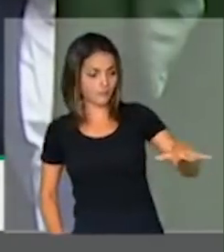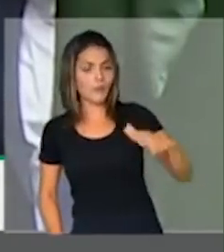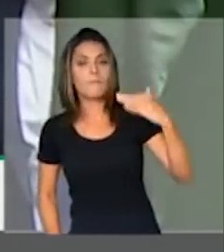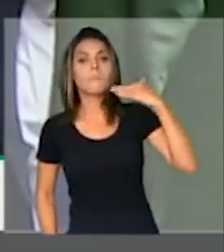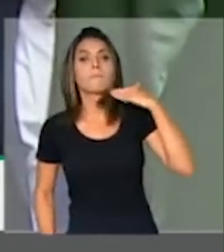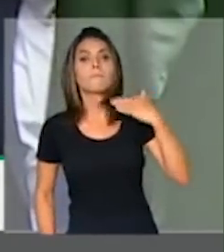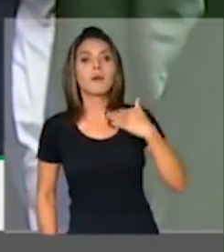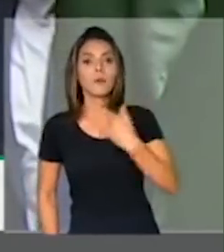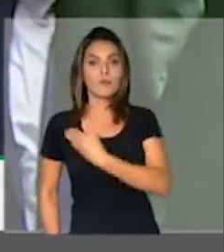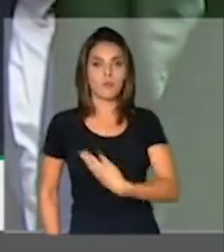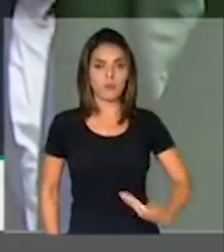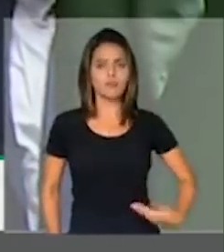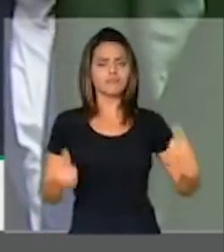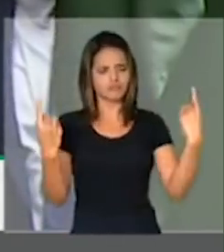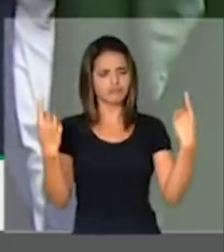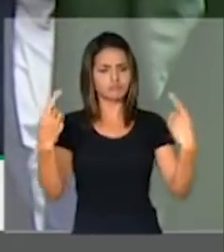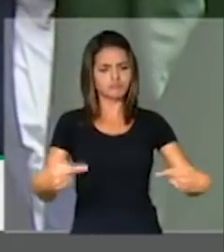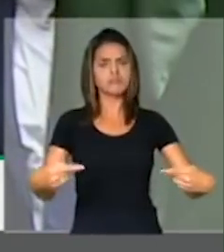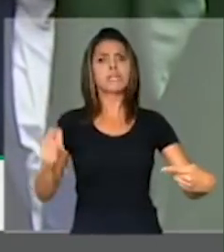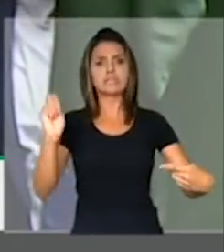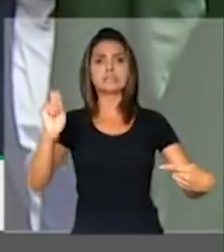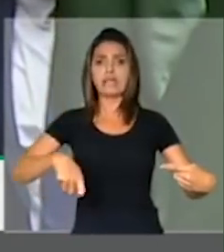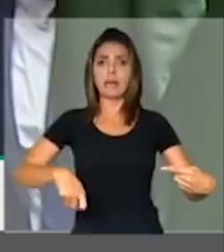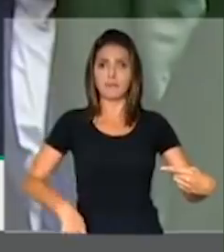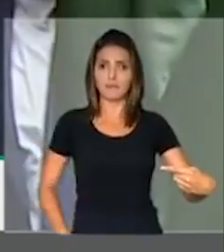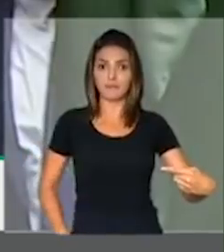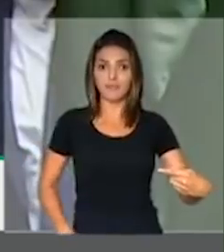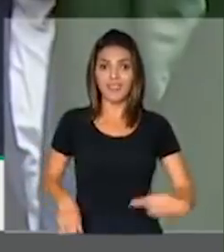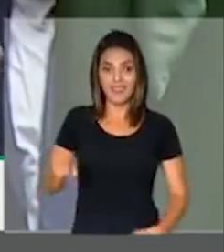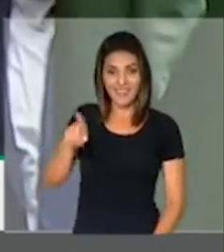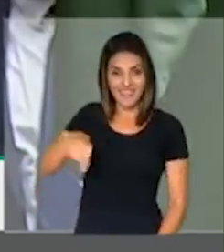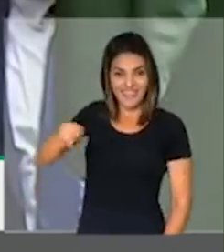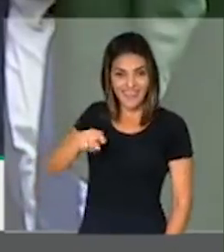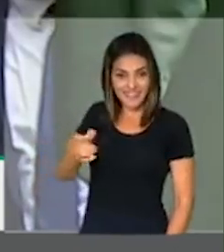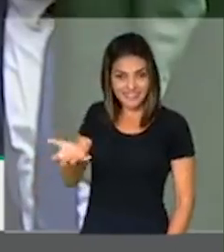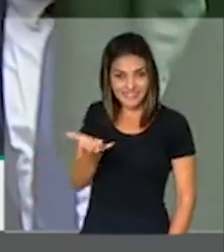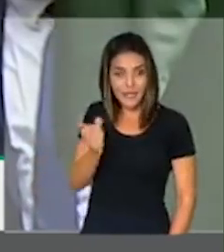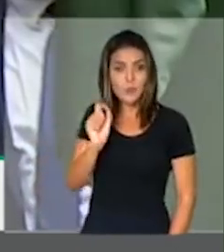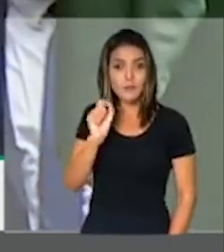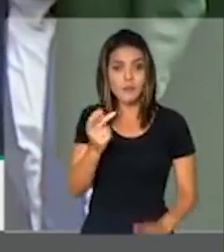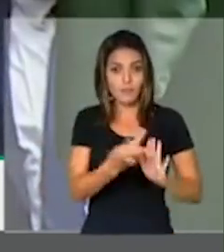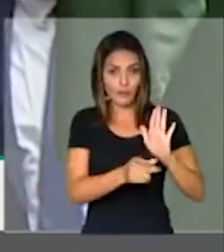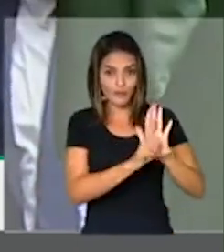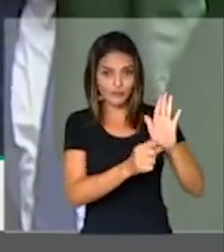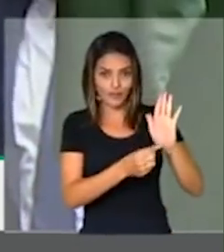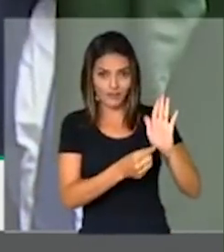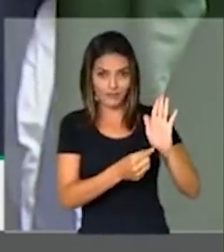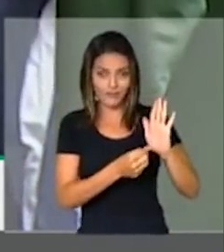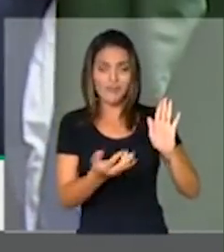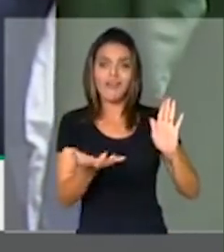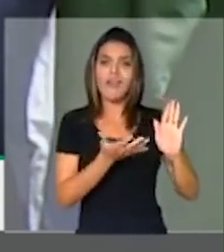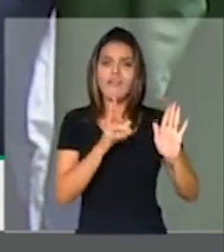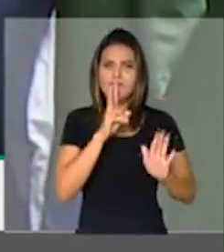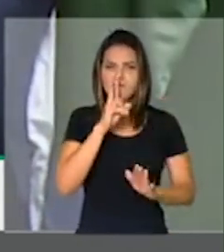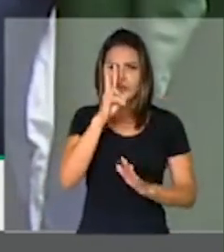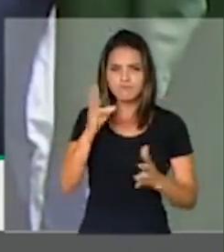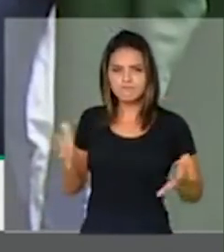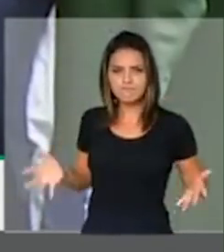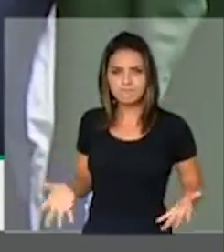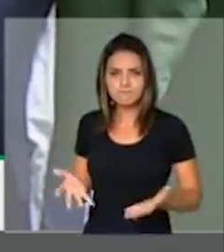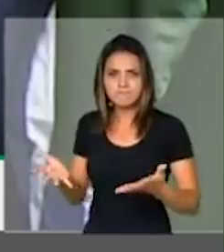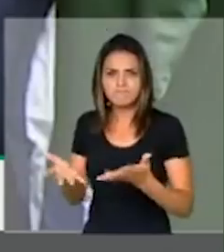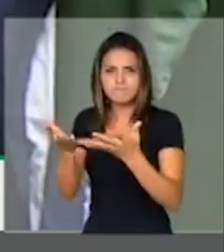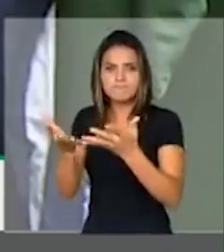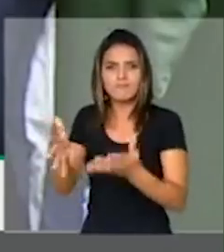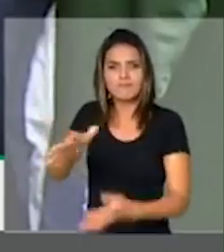já existente. O que eles querem, senhoras e senhores, é fortalecer um